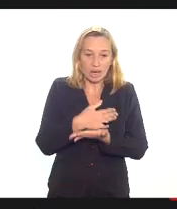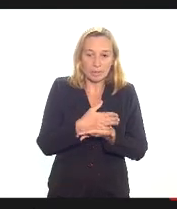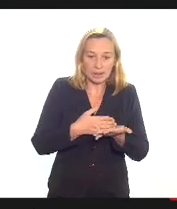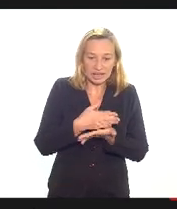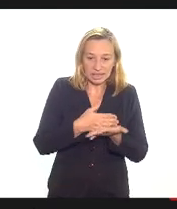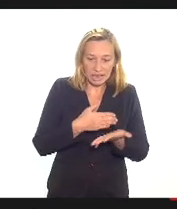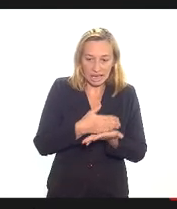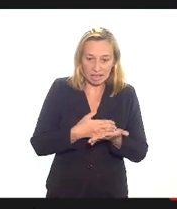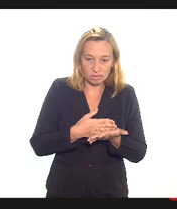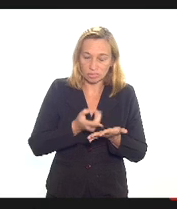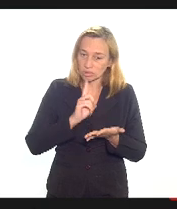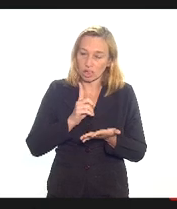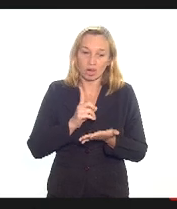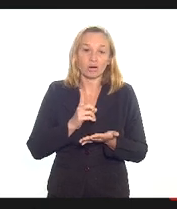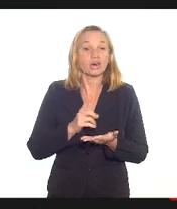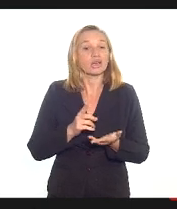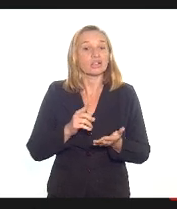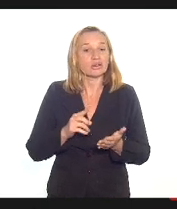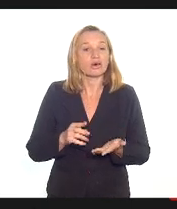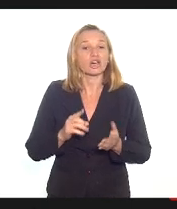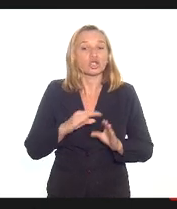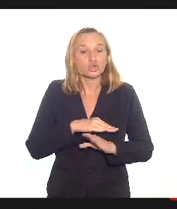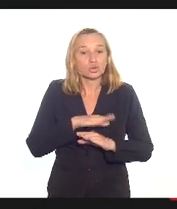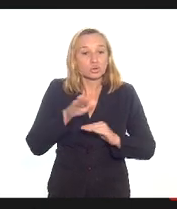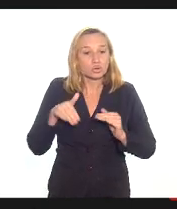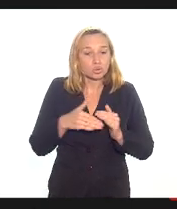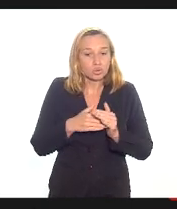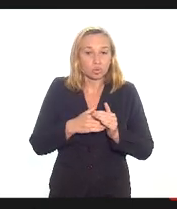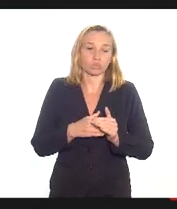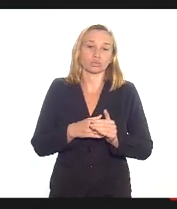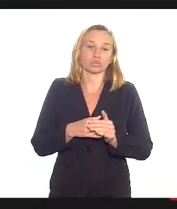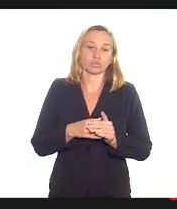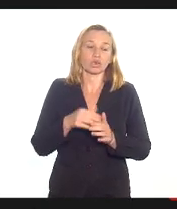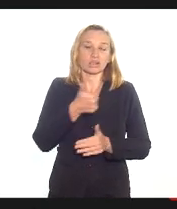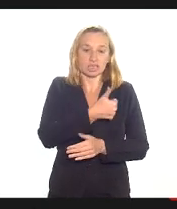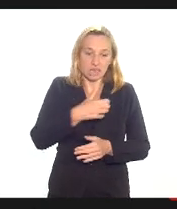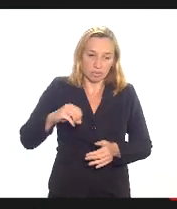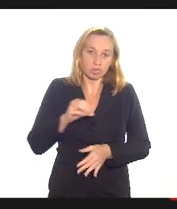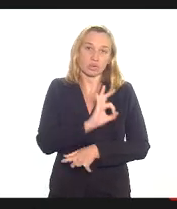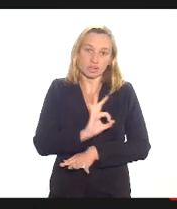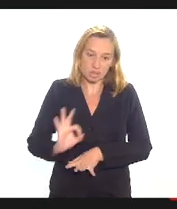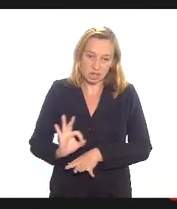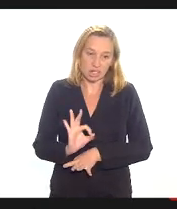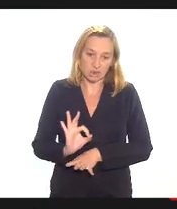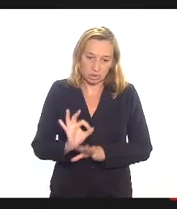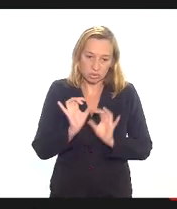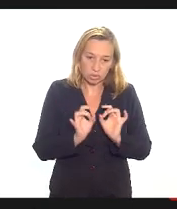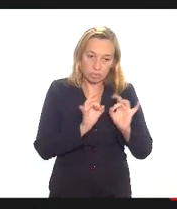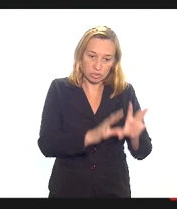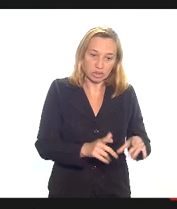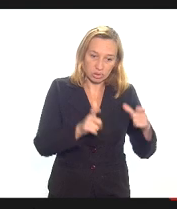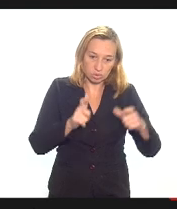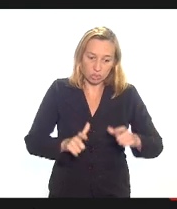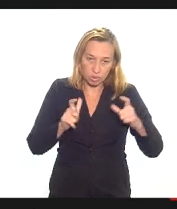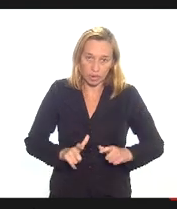dali para frente. Ele vai ter que dar garantias de abandono de 100% da desativação do